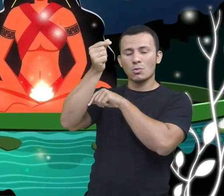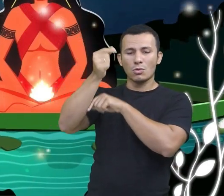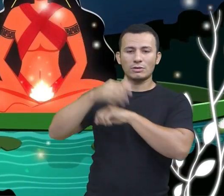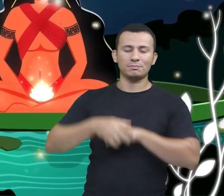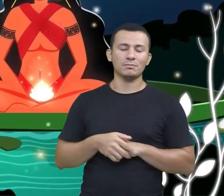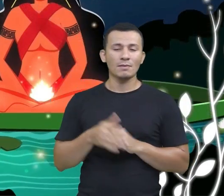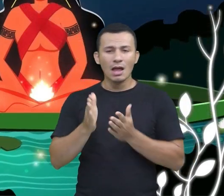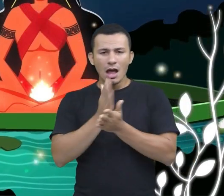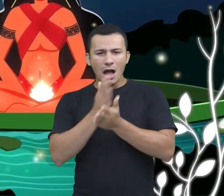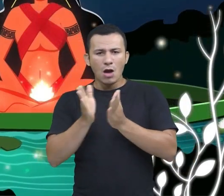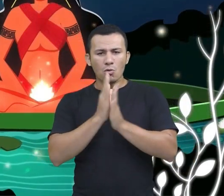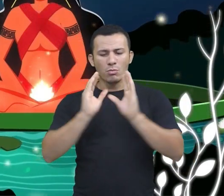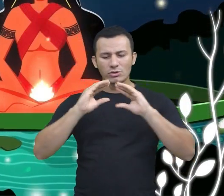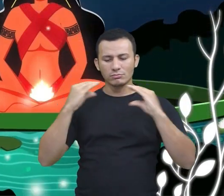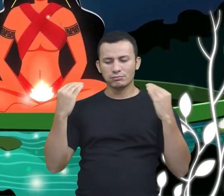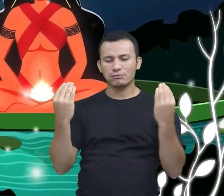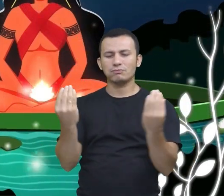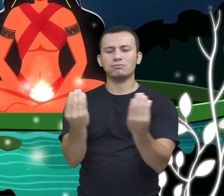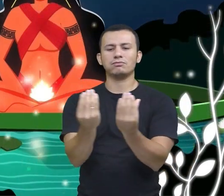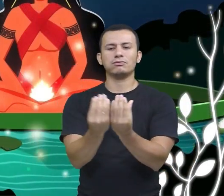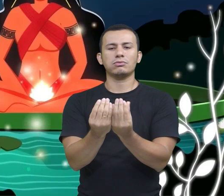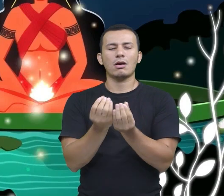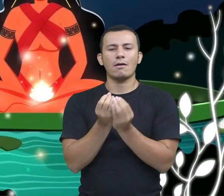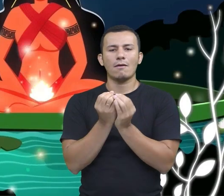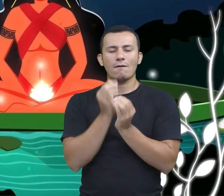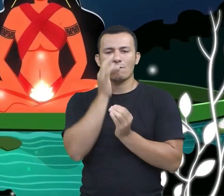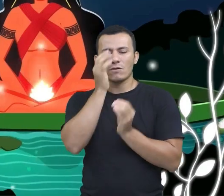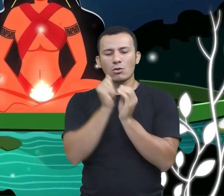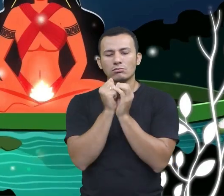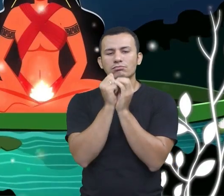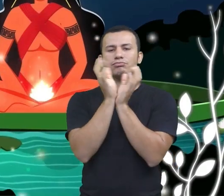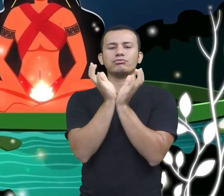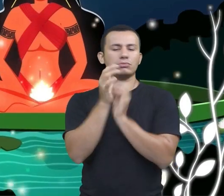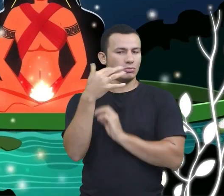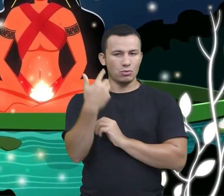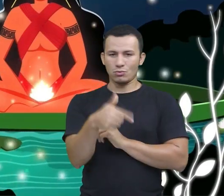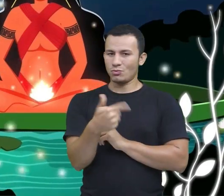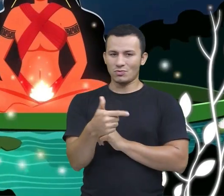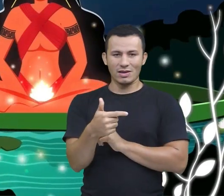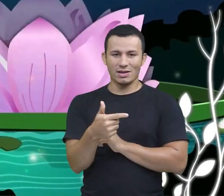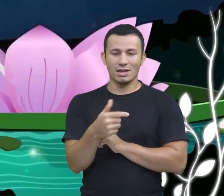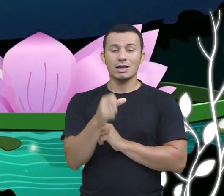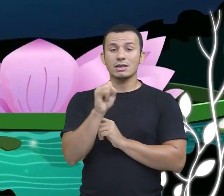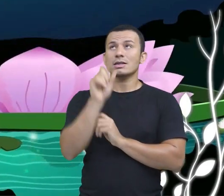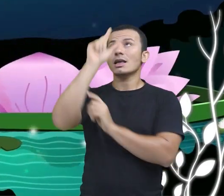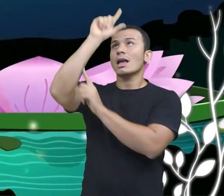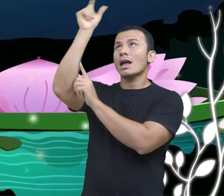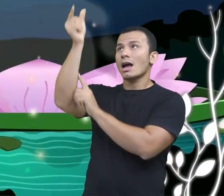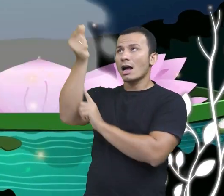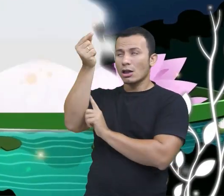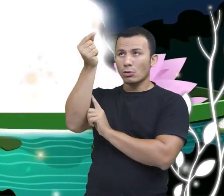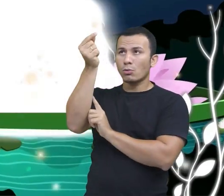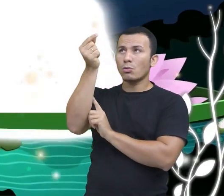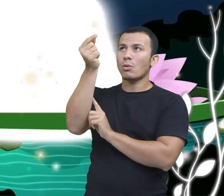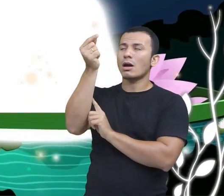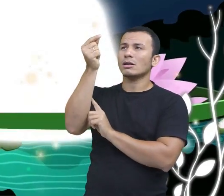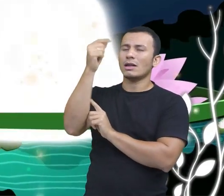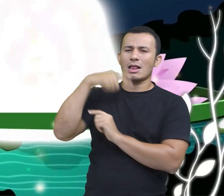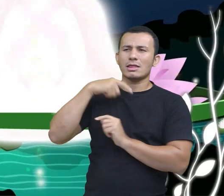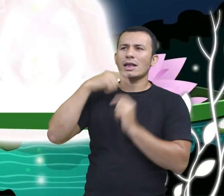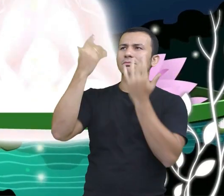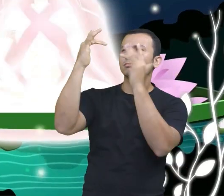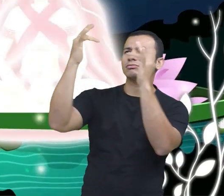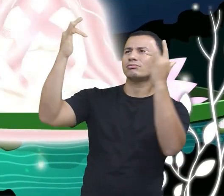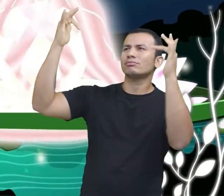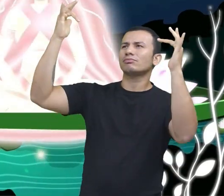aquela flor em cima, né? Só aparece quando Jaci, a lua, fica aí bem brilhosa,